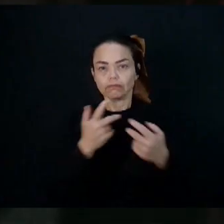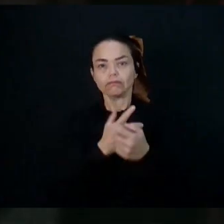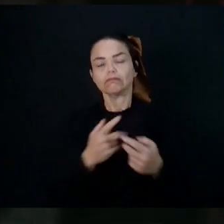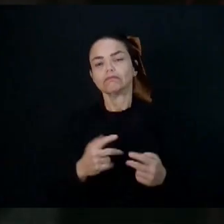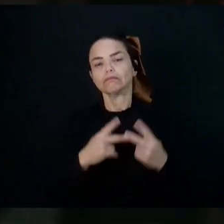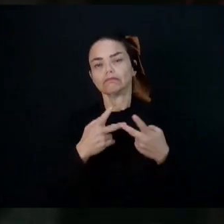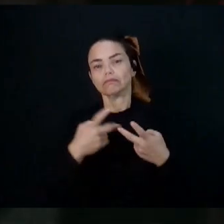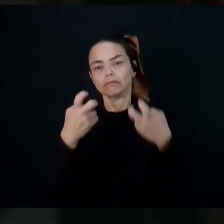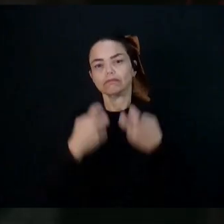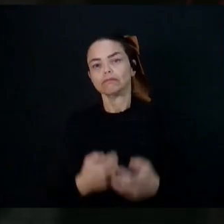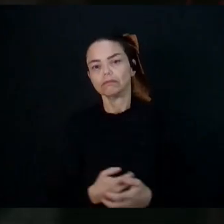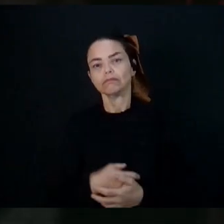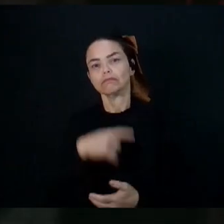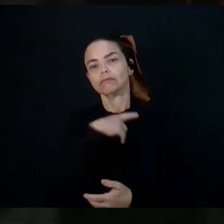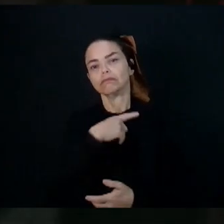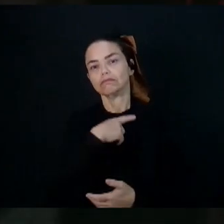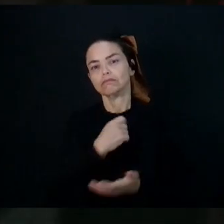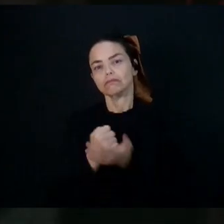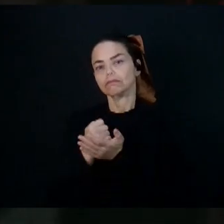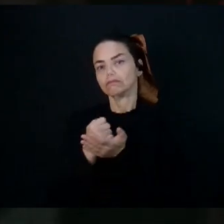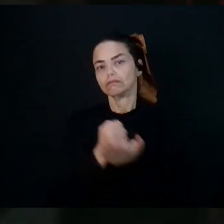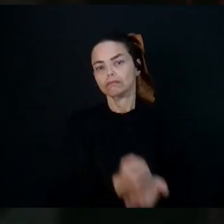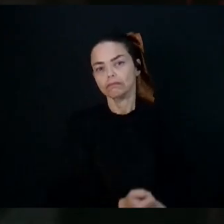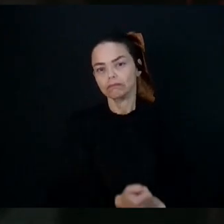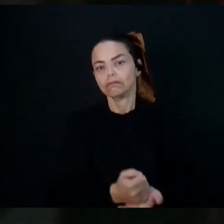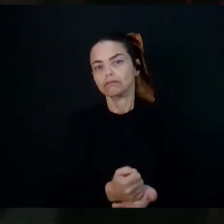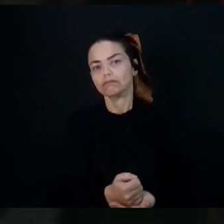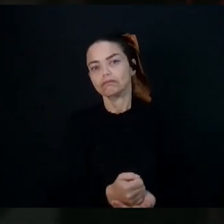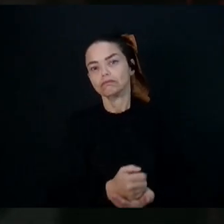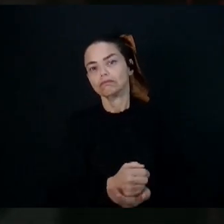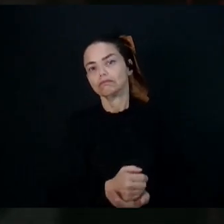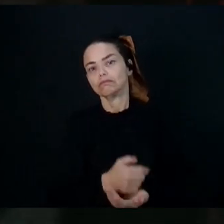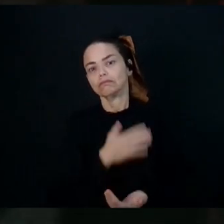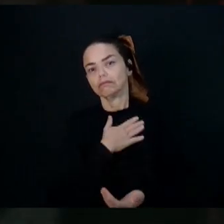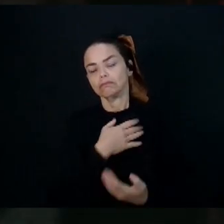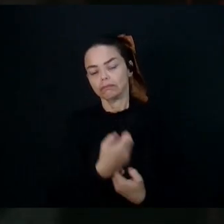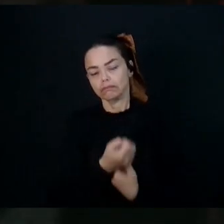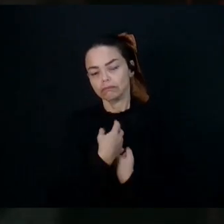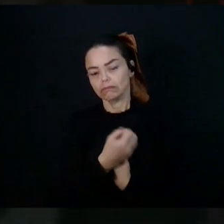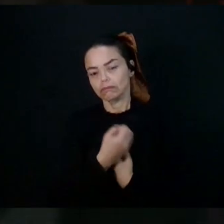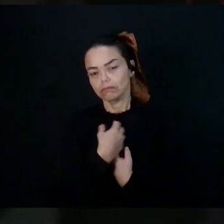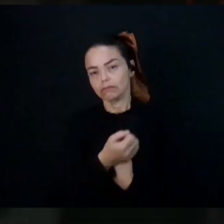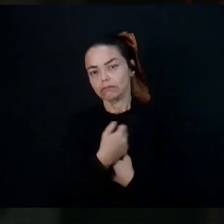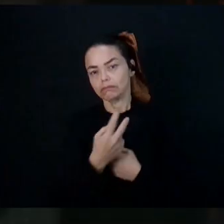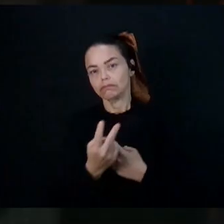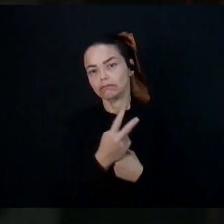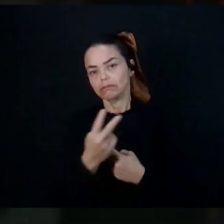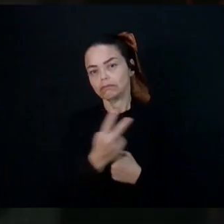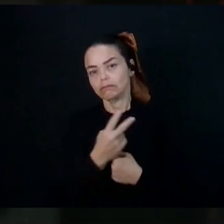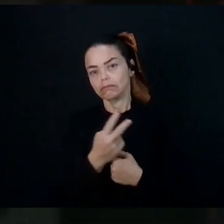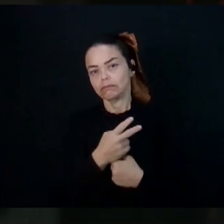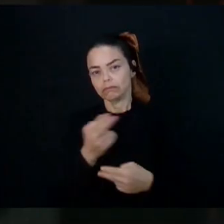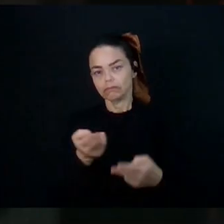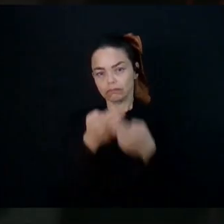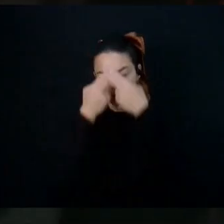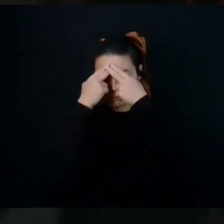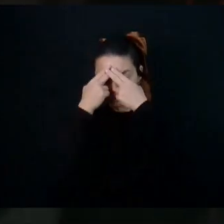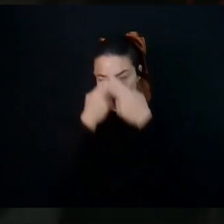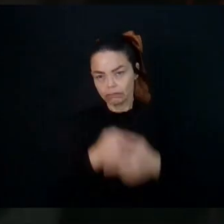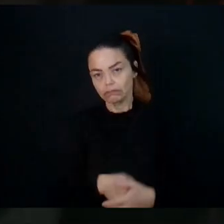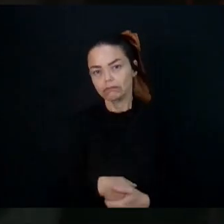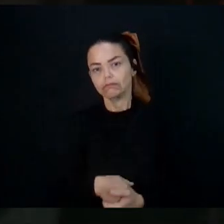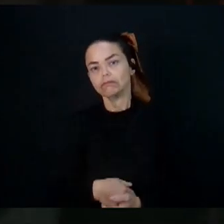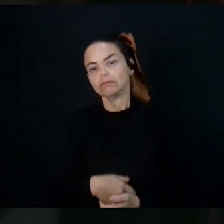escuta eu ia ter o quê? Uma devolutiva que ia me ensinar a cuidar dos meus traumas, a ter